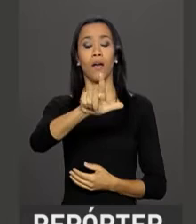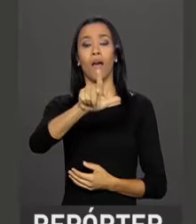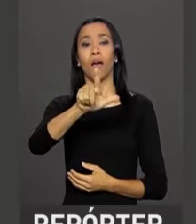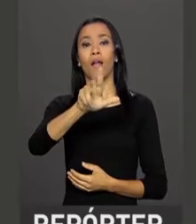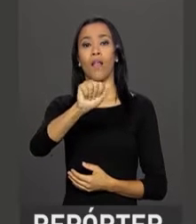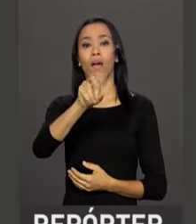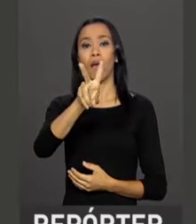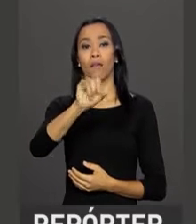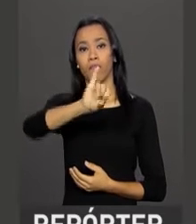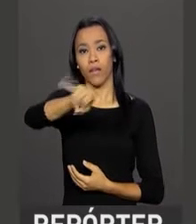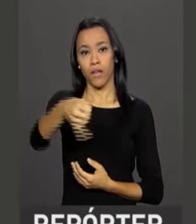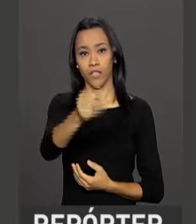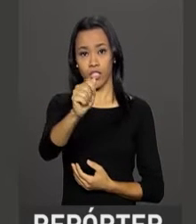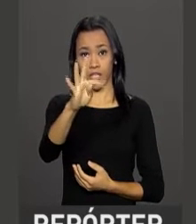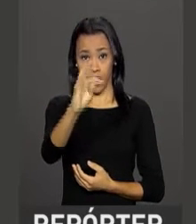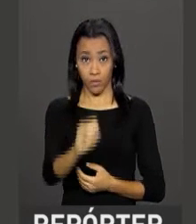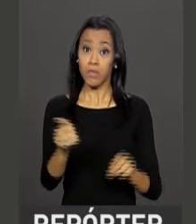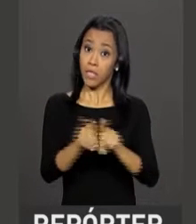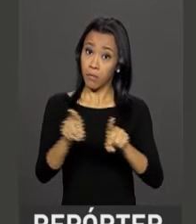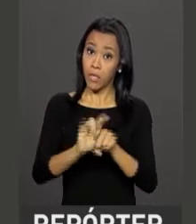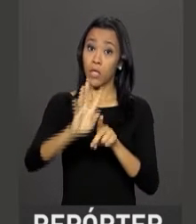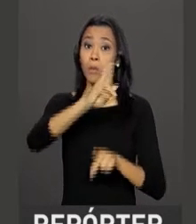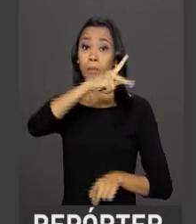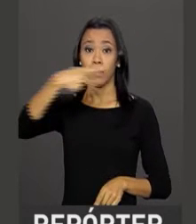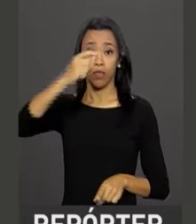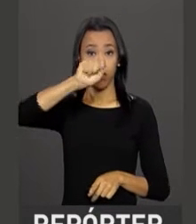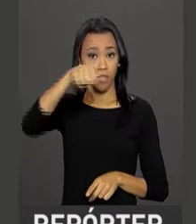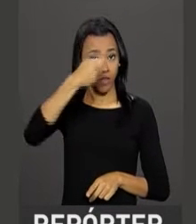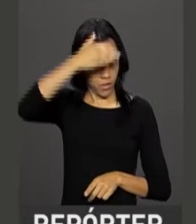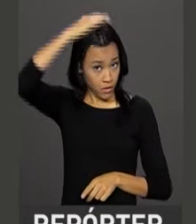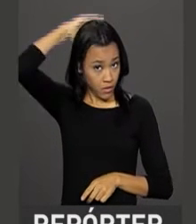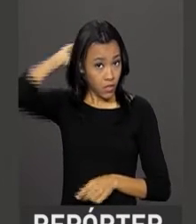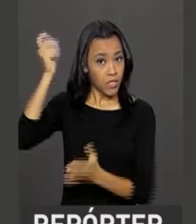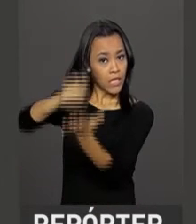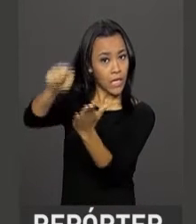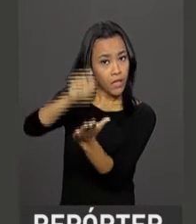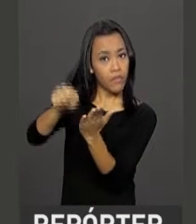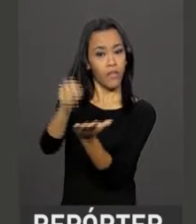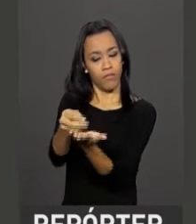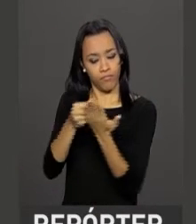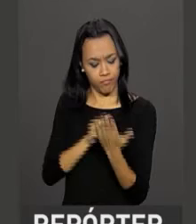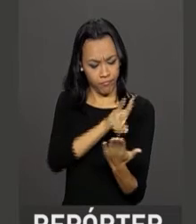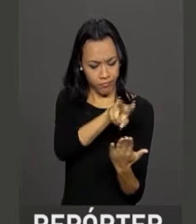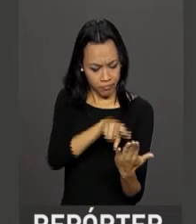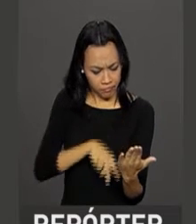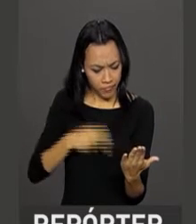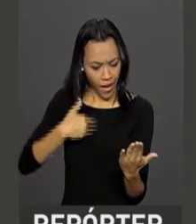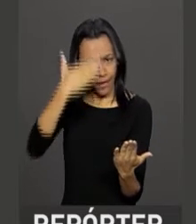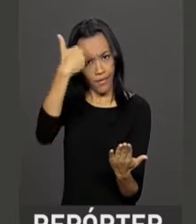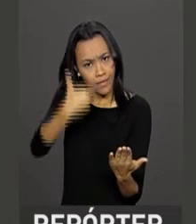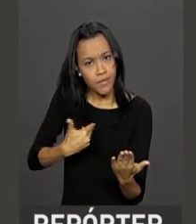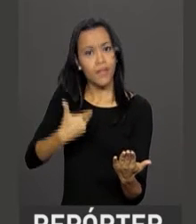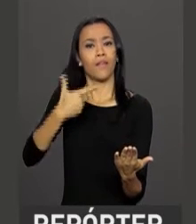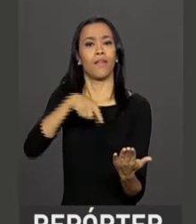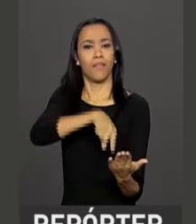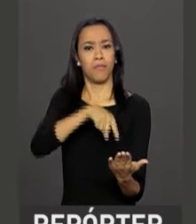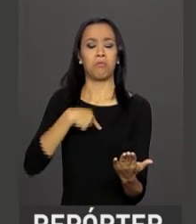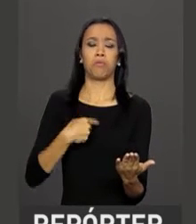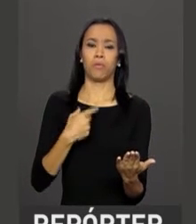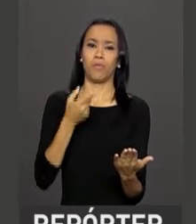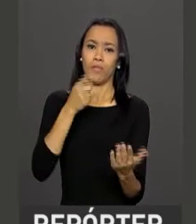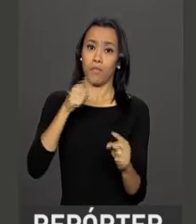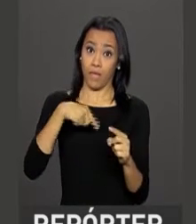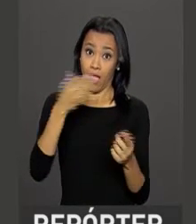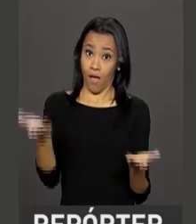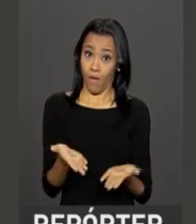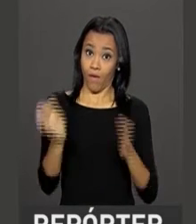também escreveu uma carta a Henrique Eduardo Alves em que agradece a lealdade e a dedicação do agora ex-ministro à frente